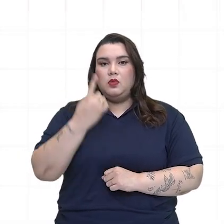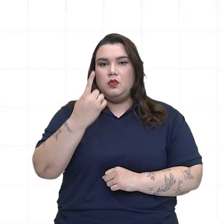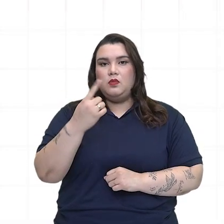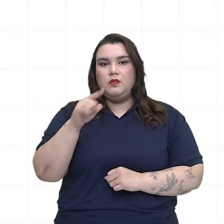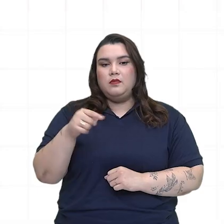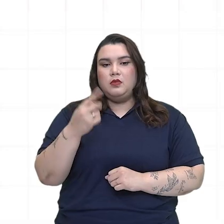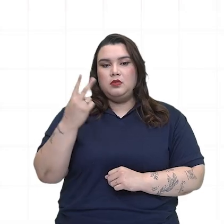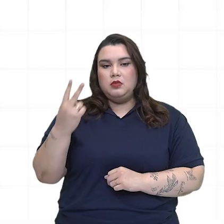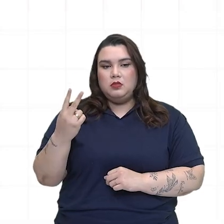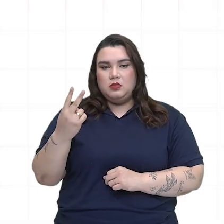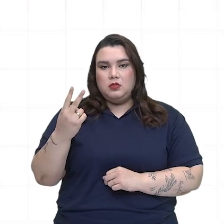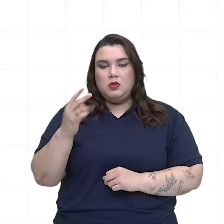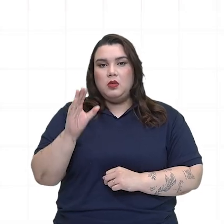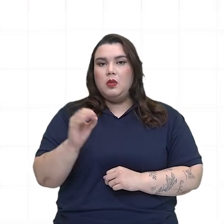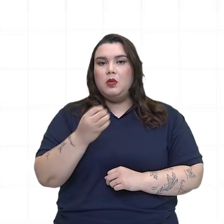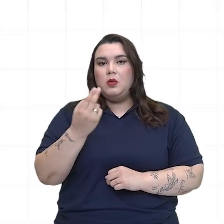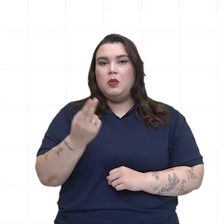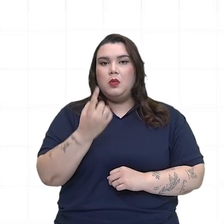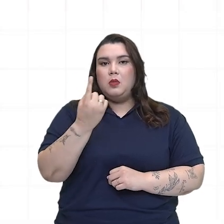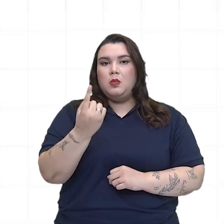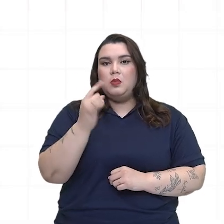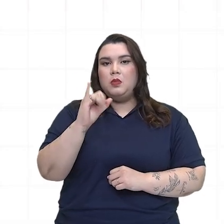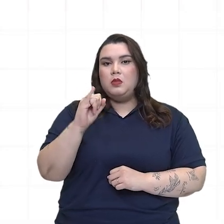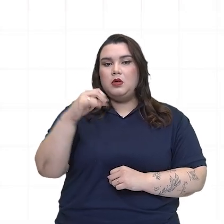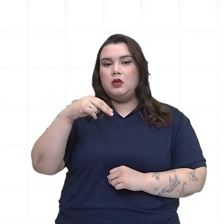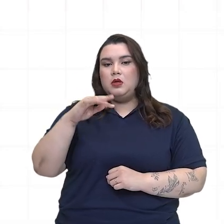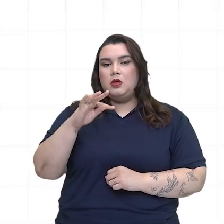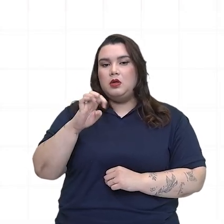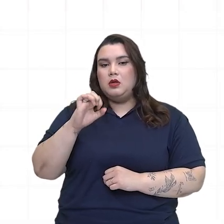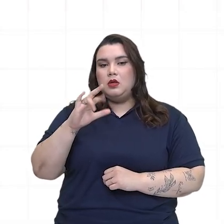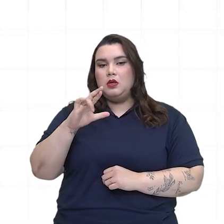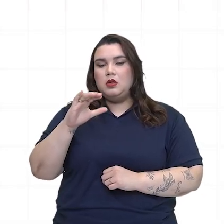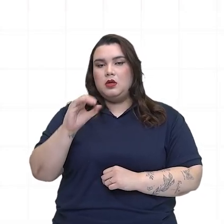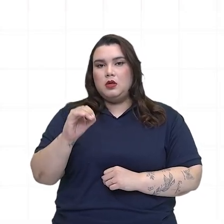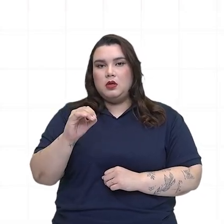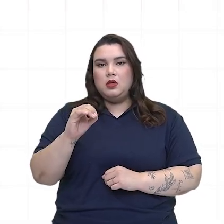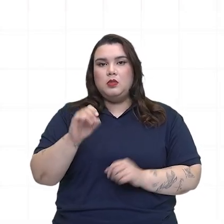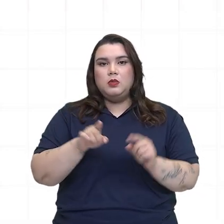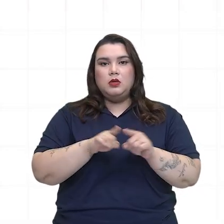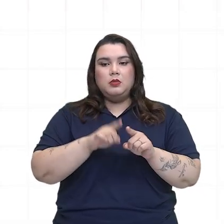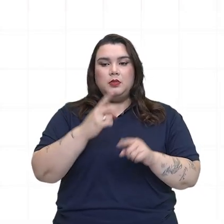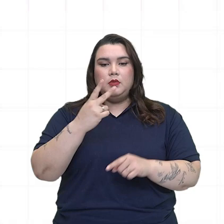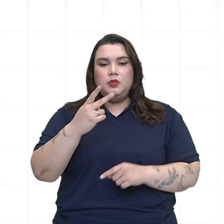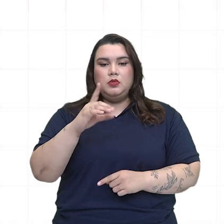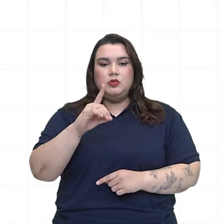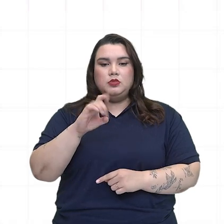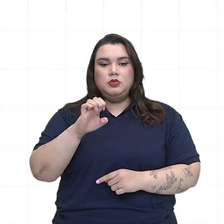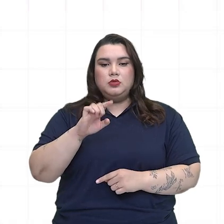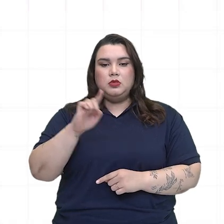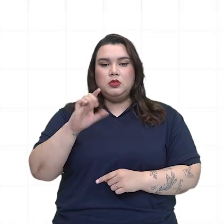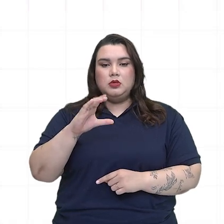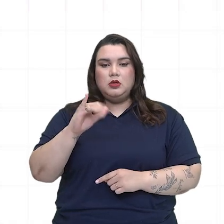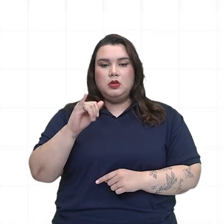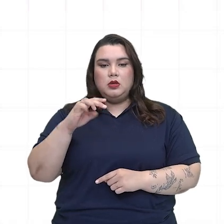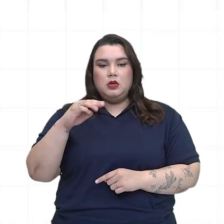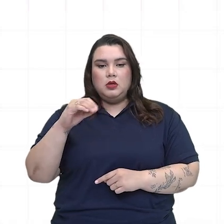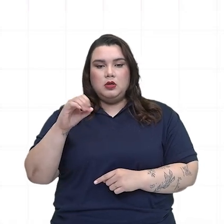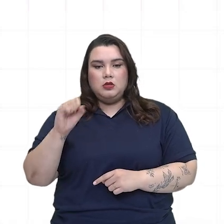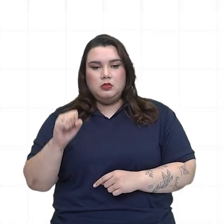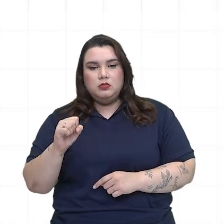1,2 ou 1 inteiro e 2 décimos elevado à terceira potência dá